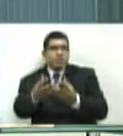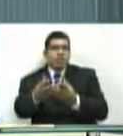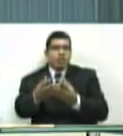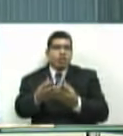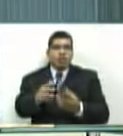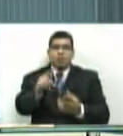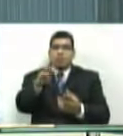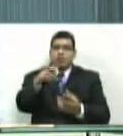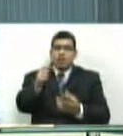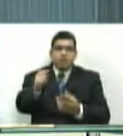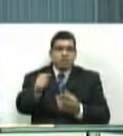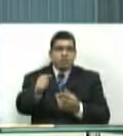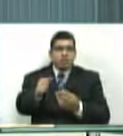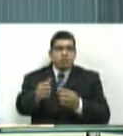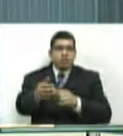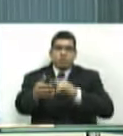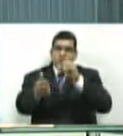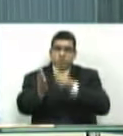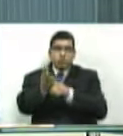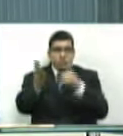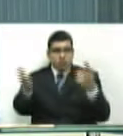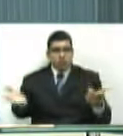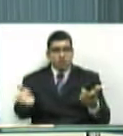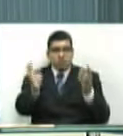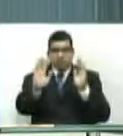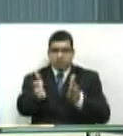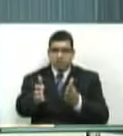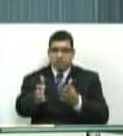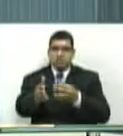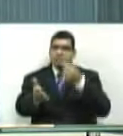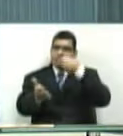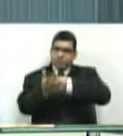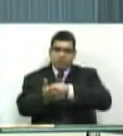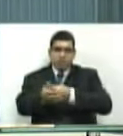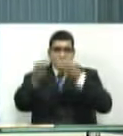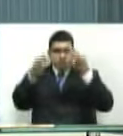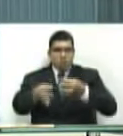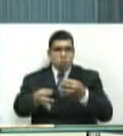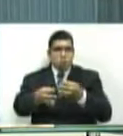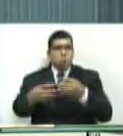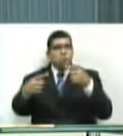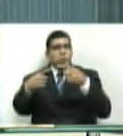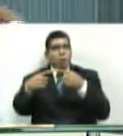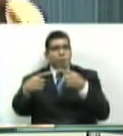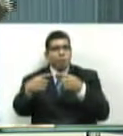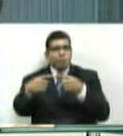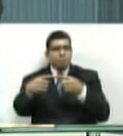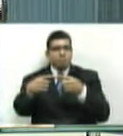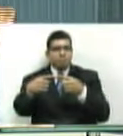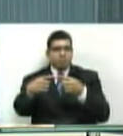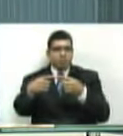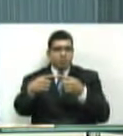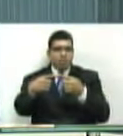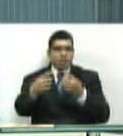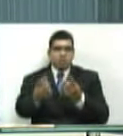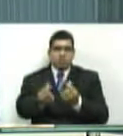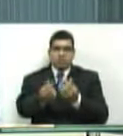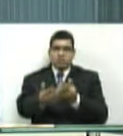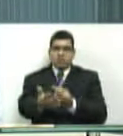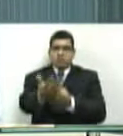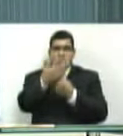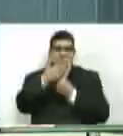de instrumento, numa matéria já transitada em julgado, proferiu uma decisão mandando recolher o dinheiro onde quer que o